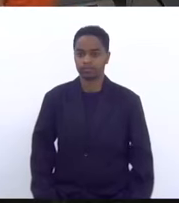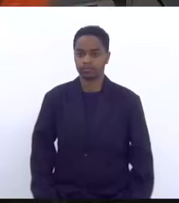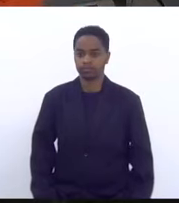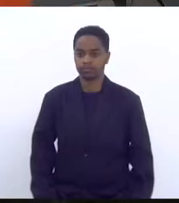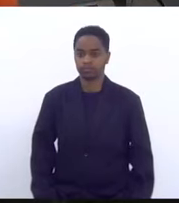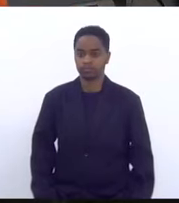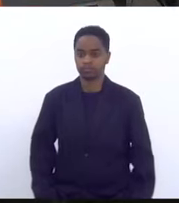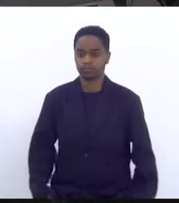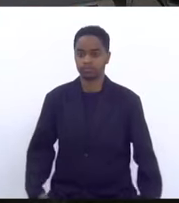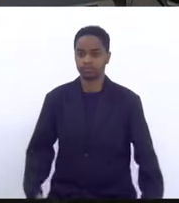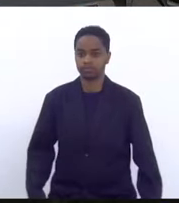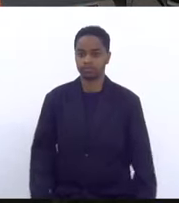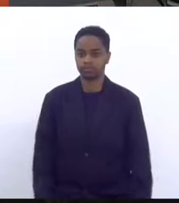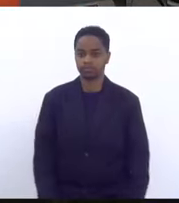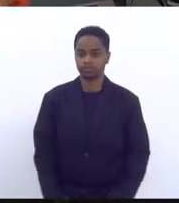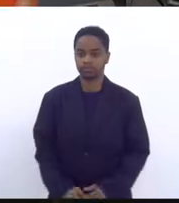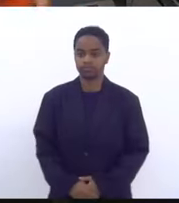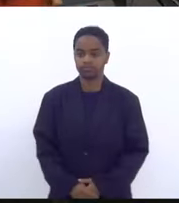Senhor presidente,